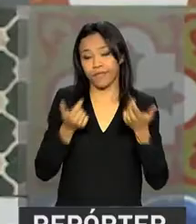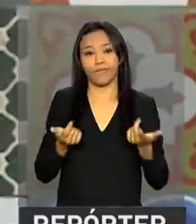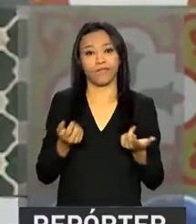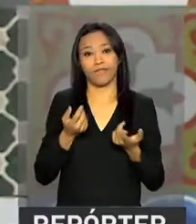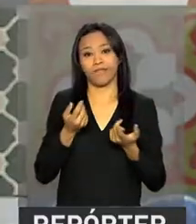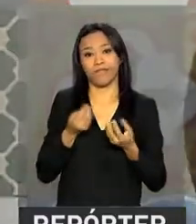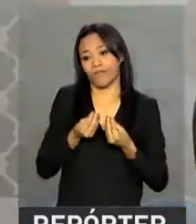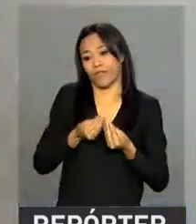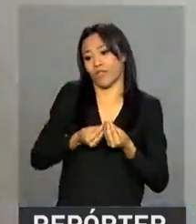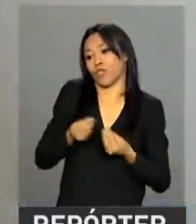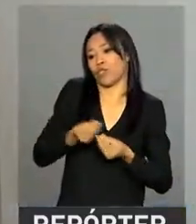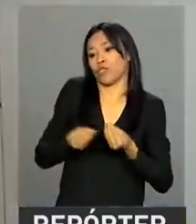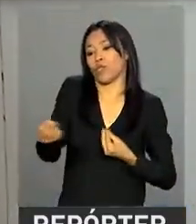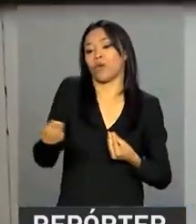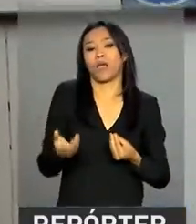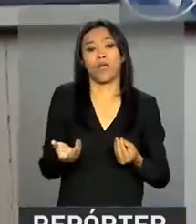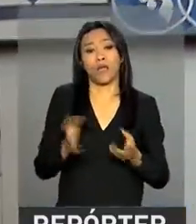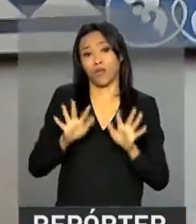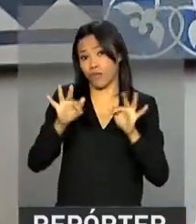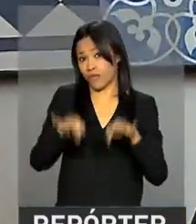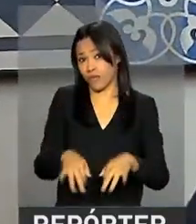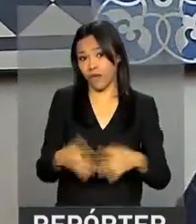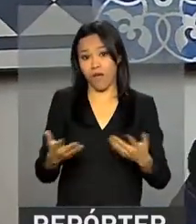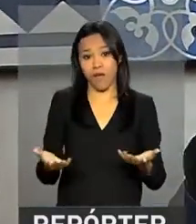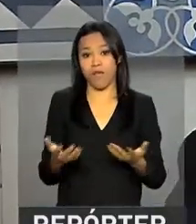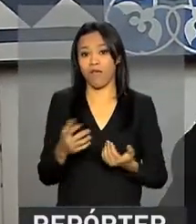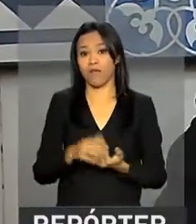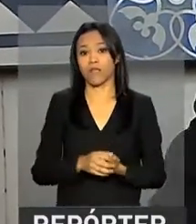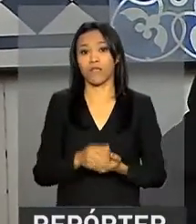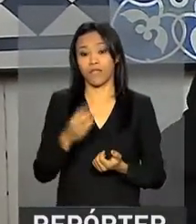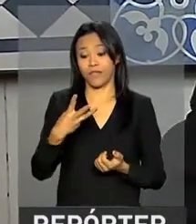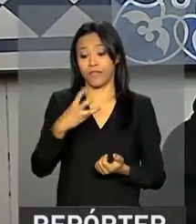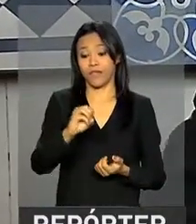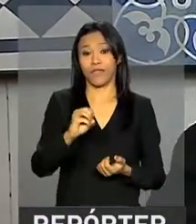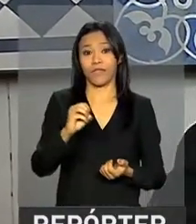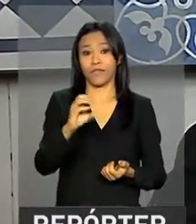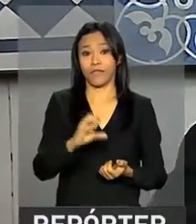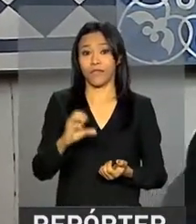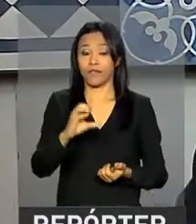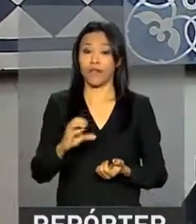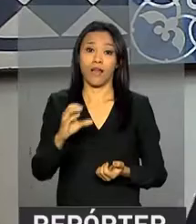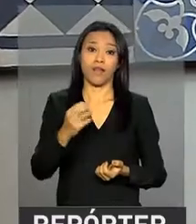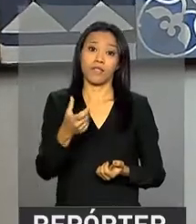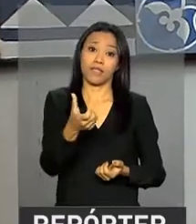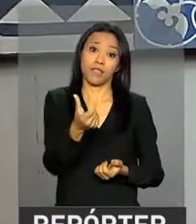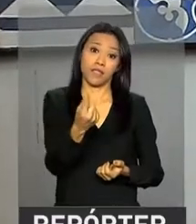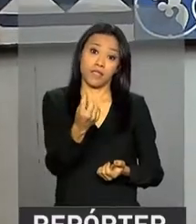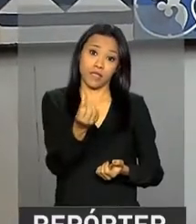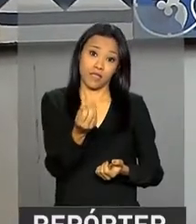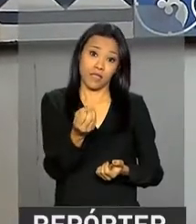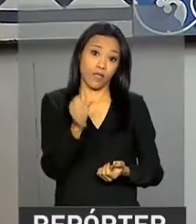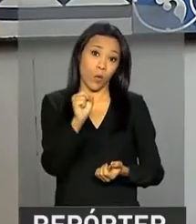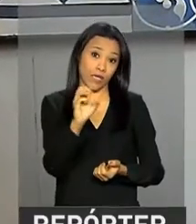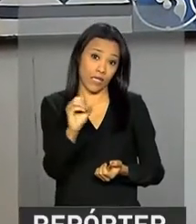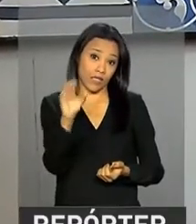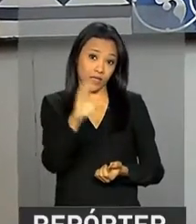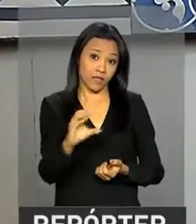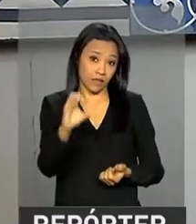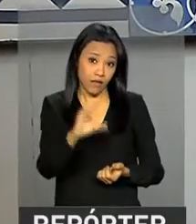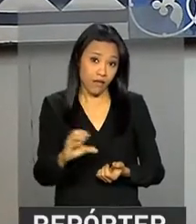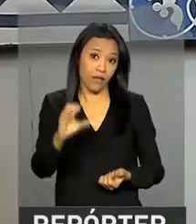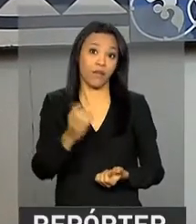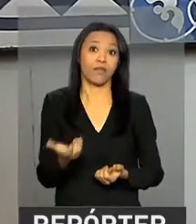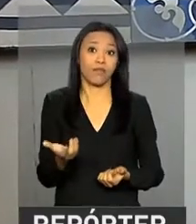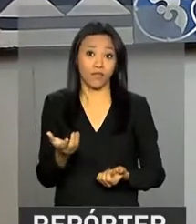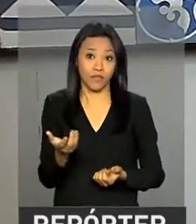ou valinha no final do dia, né? De 30 centavos, 60 centavos, 80 centavos